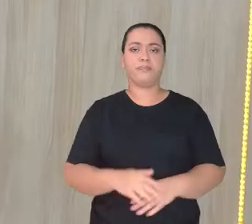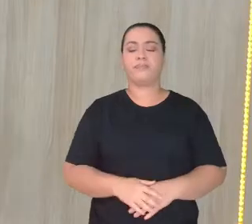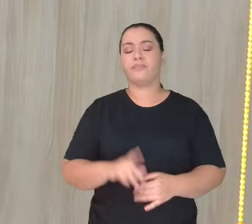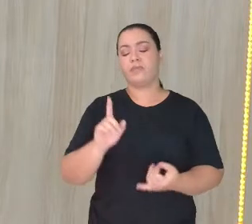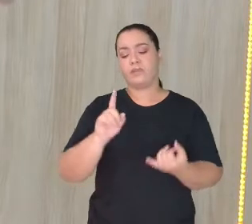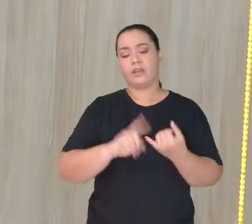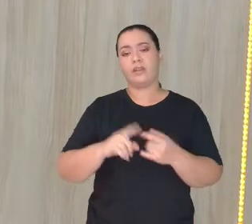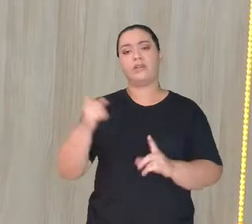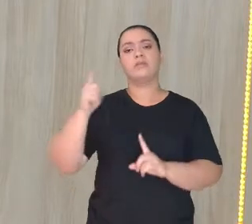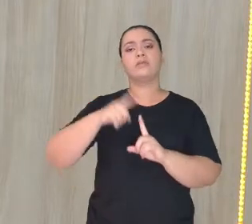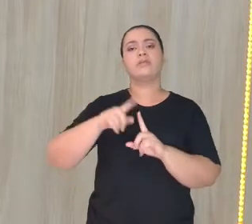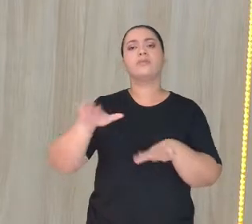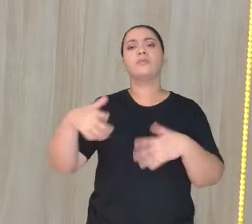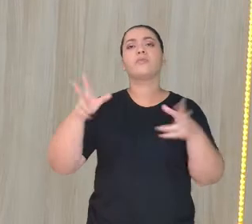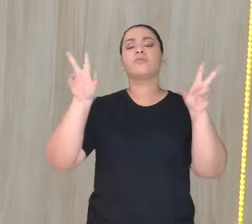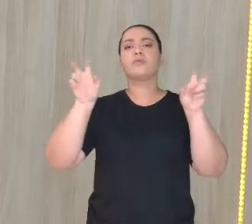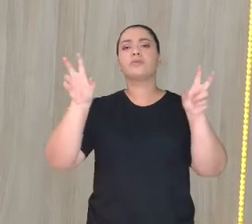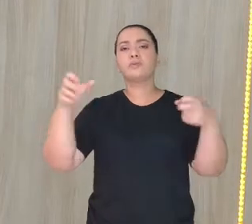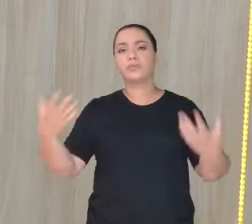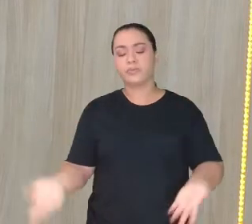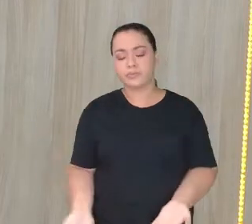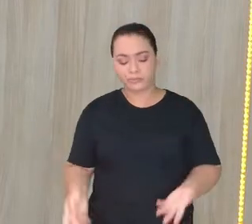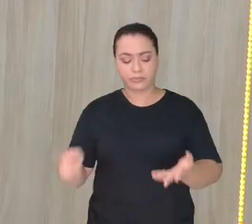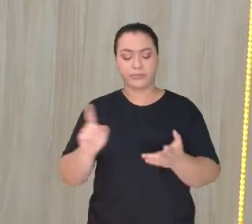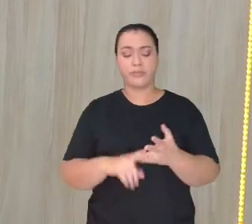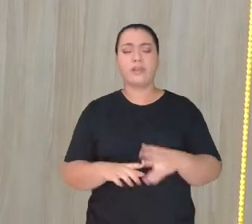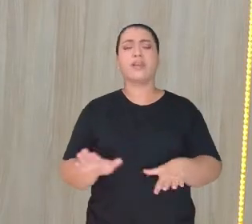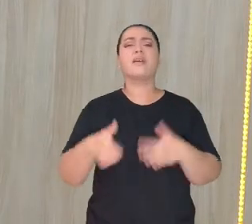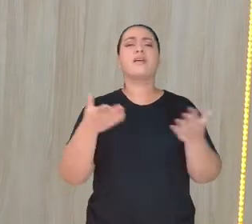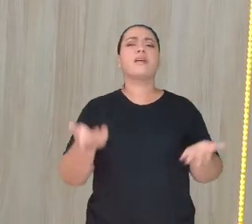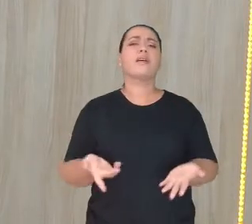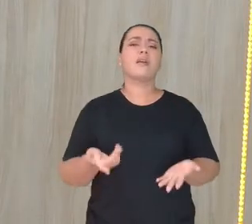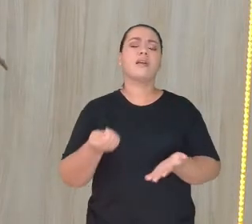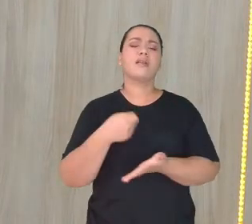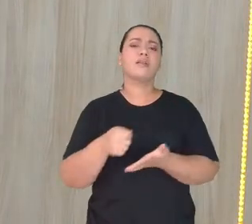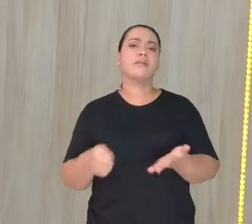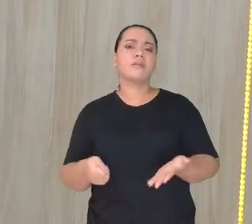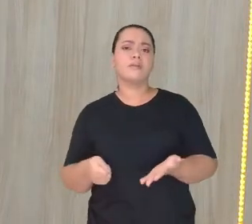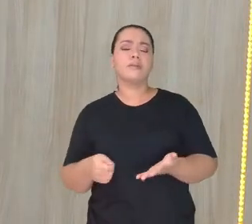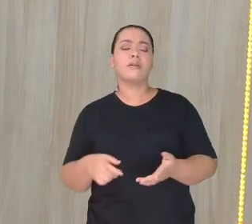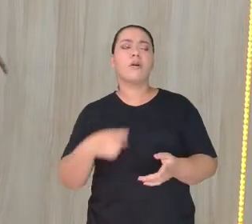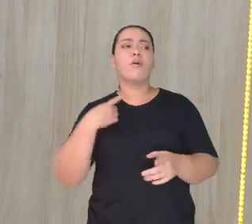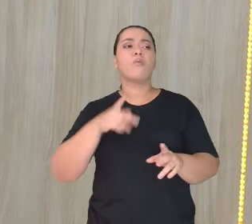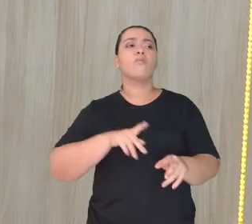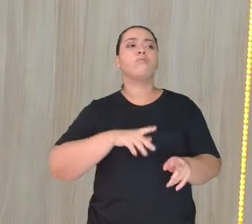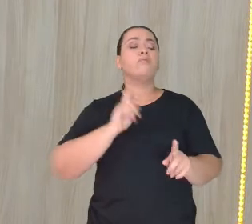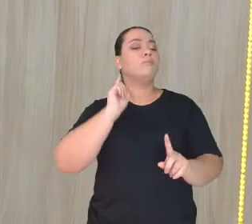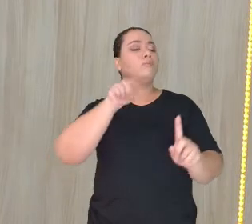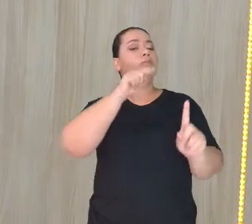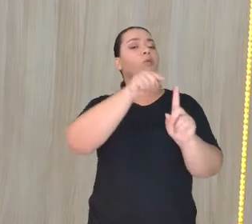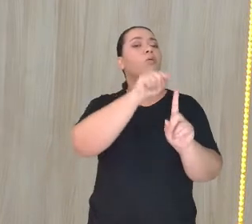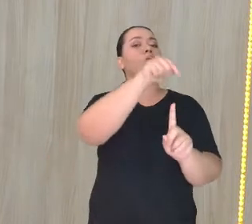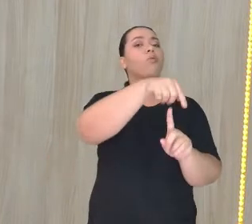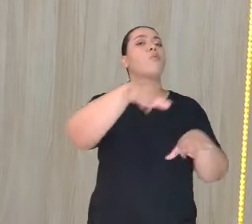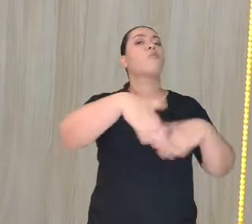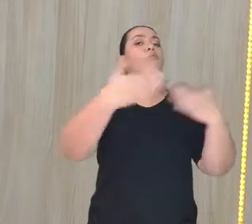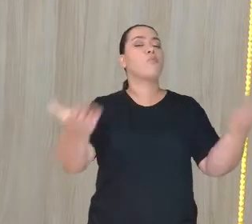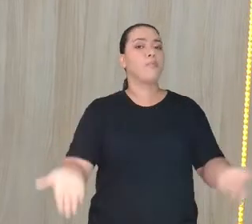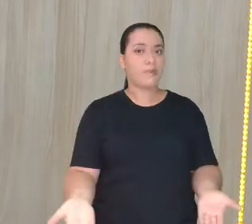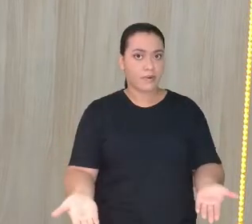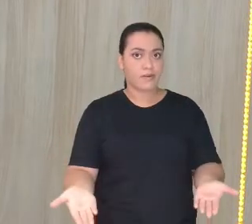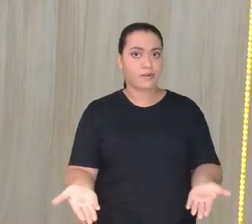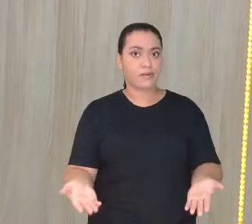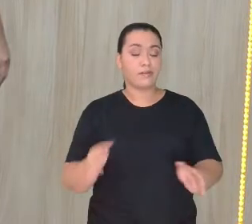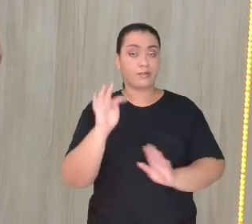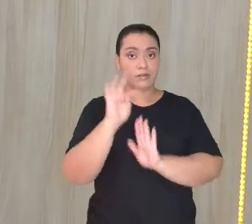tipo de assunto abordado, quem está falando, para quem está falando, qual a finalidade